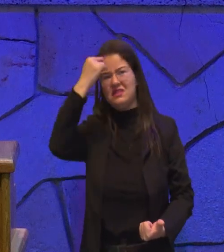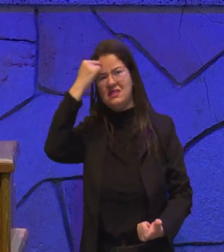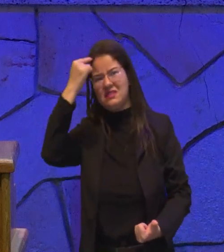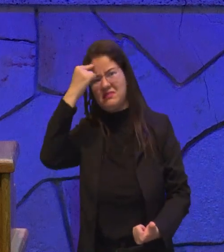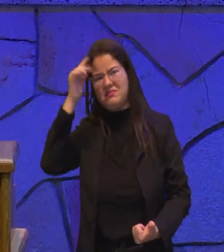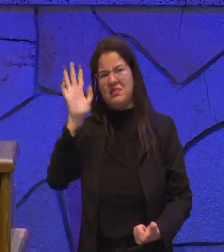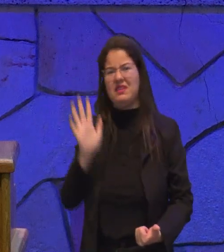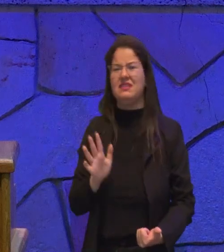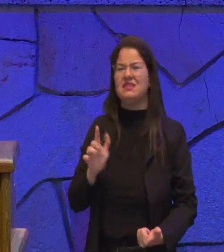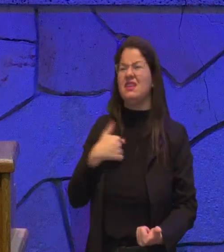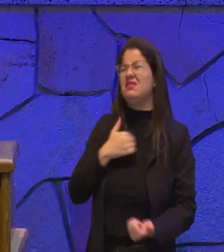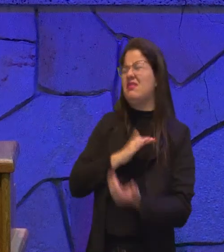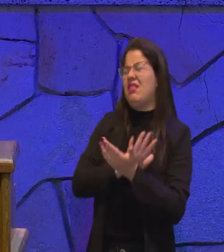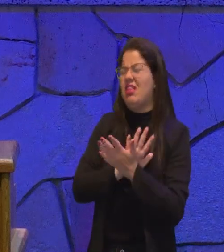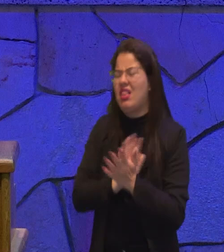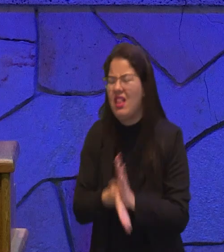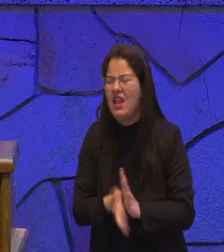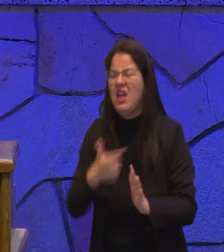um destruído,